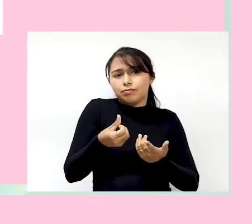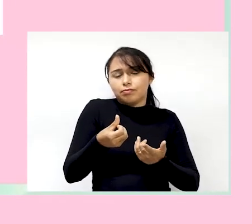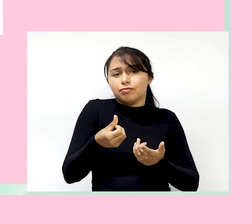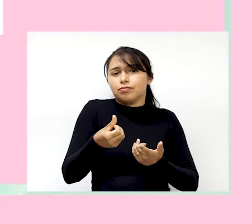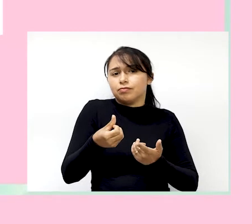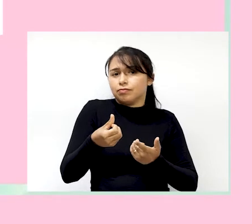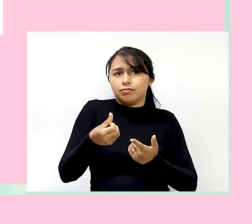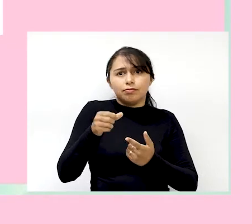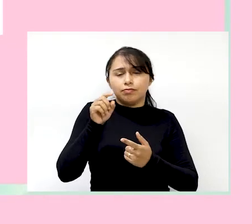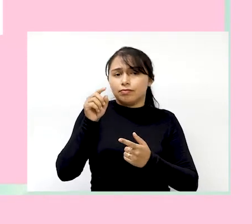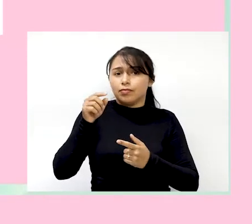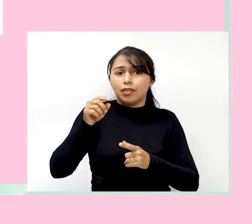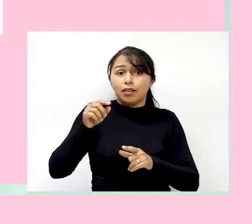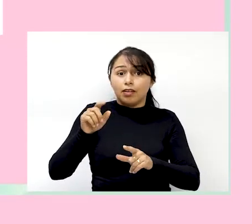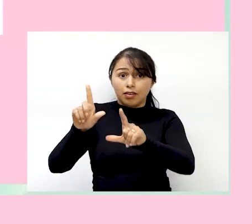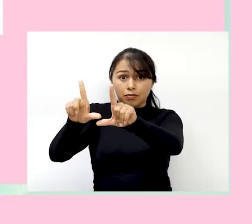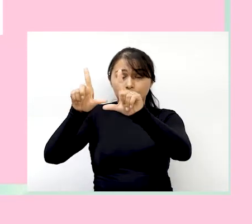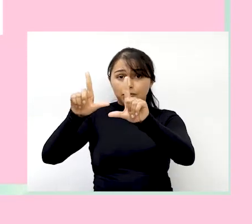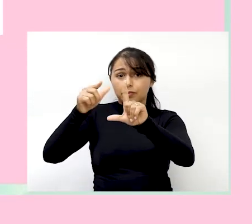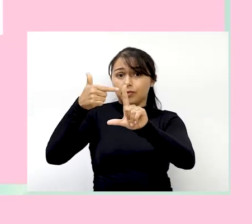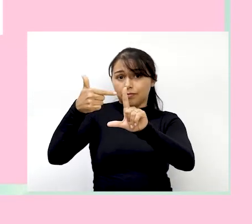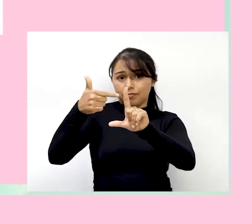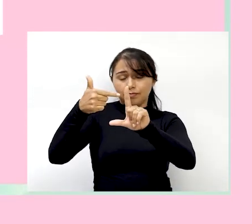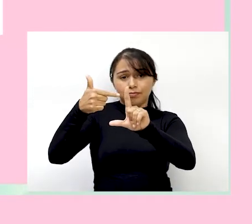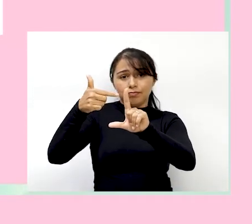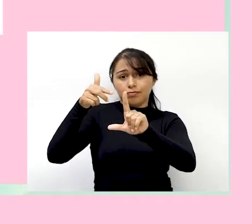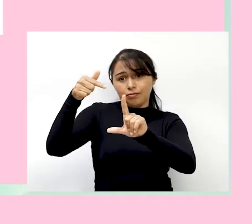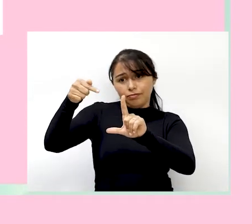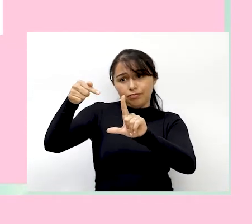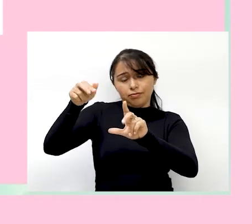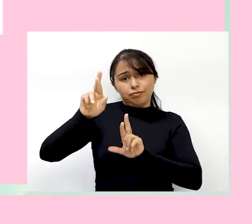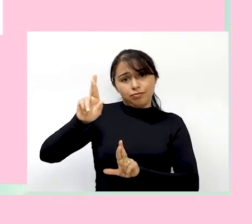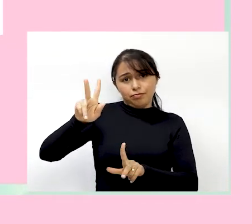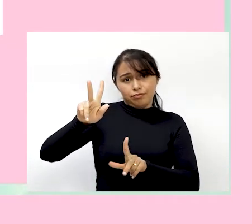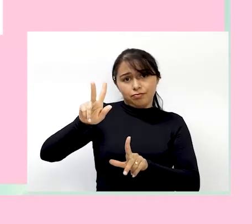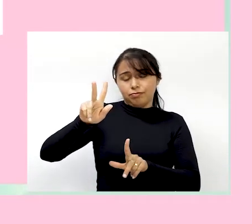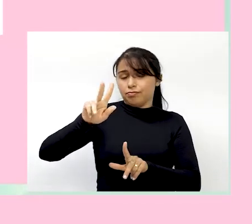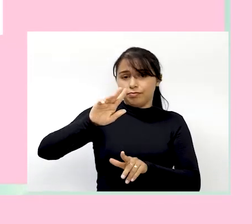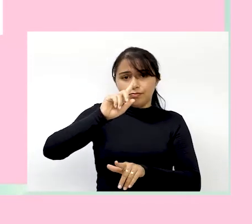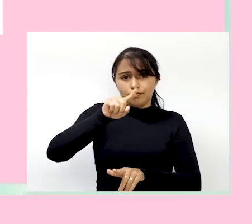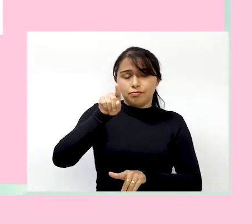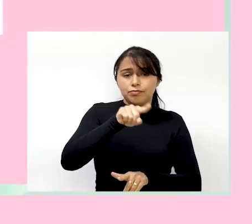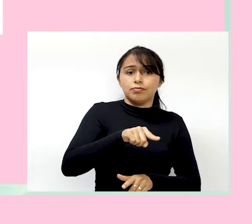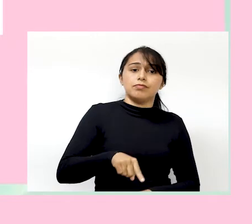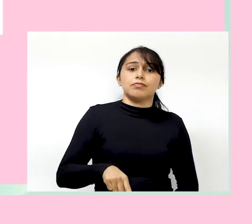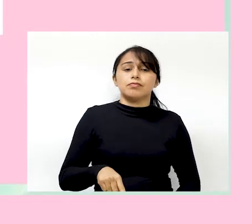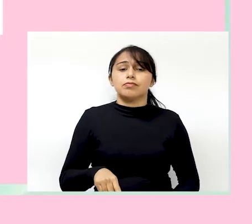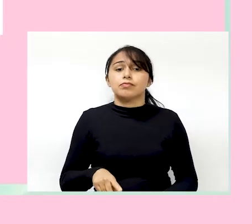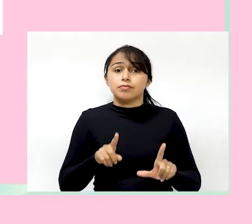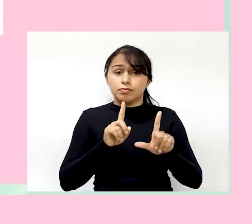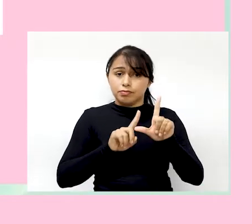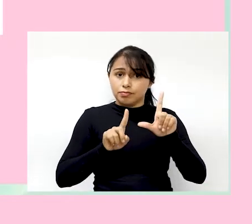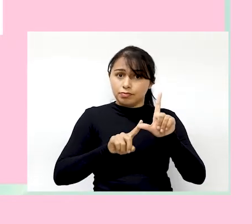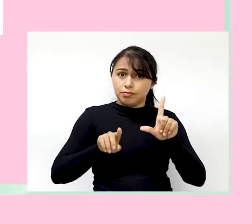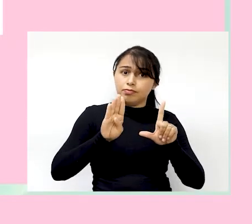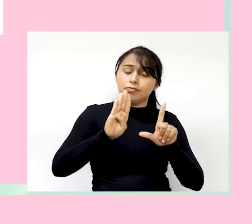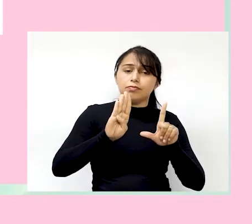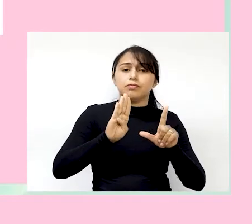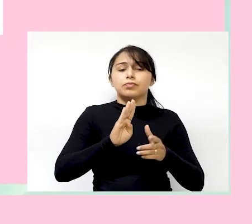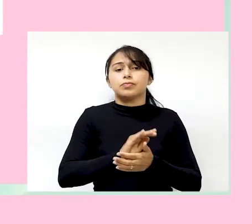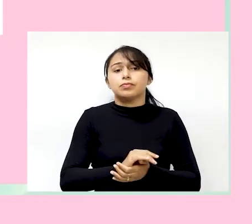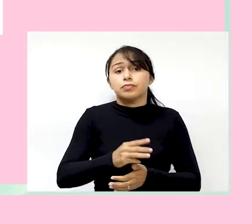né? Então, ó, teria que dar 7 aqui na figura 2. Então, a letra A já podemos descartar. Vamos ver aqui a letra